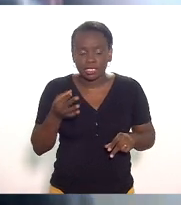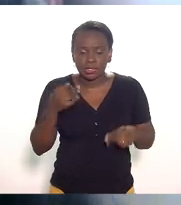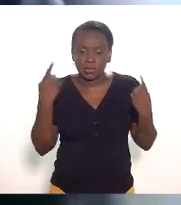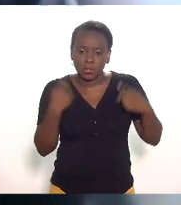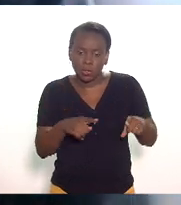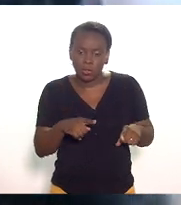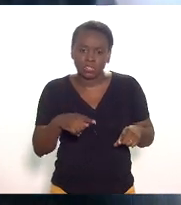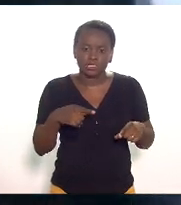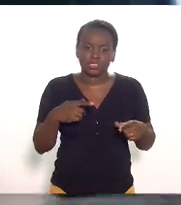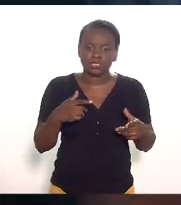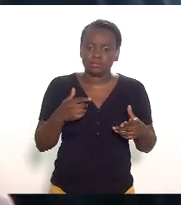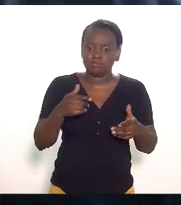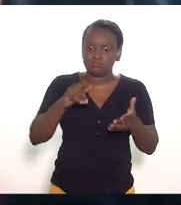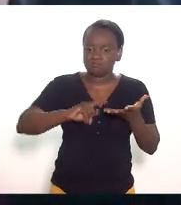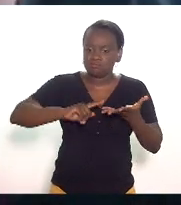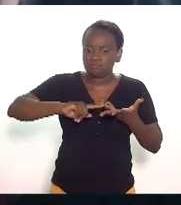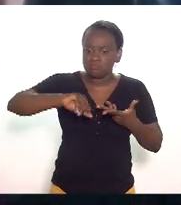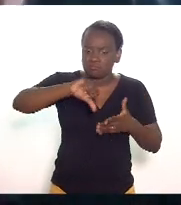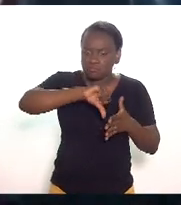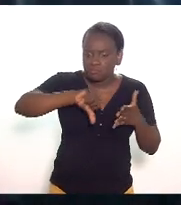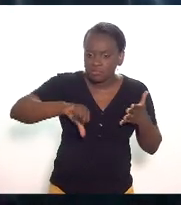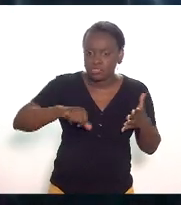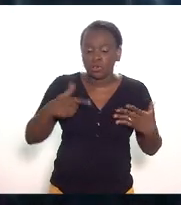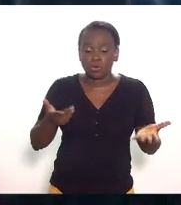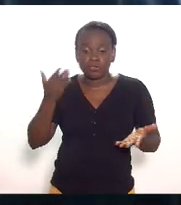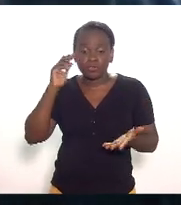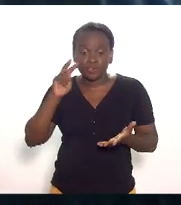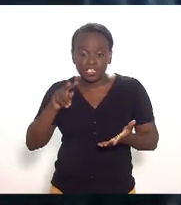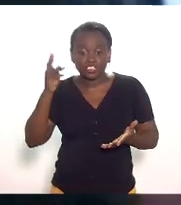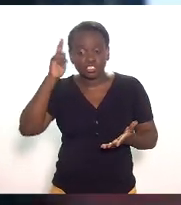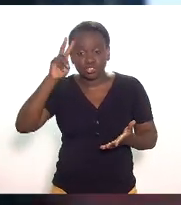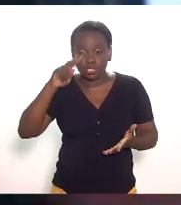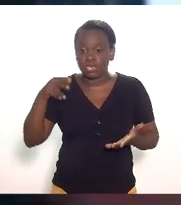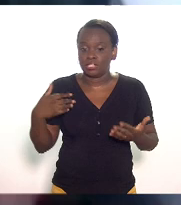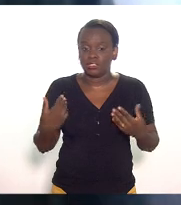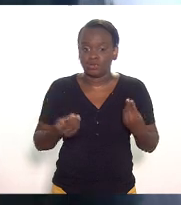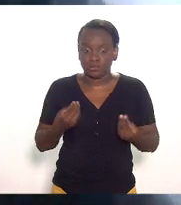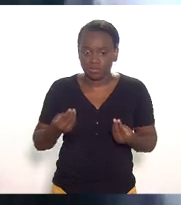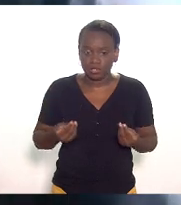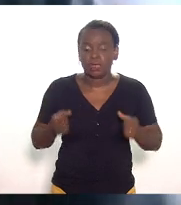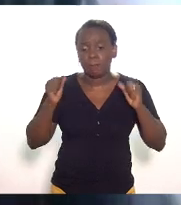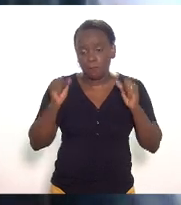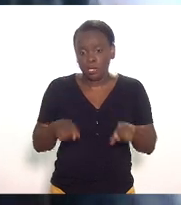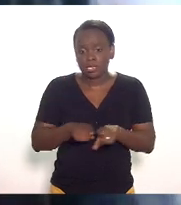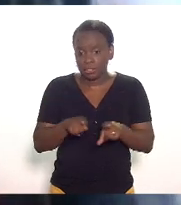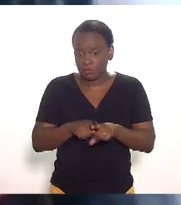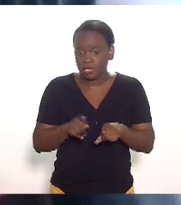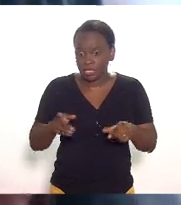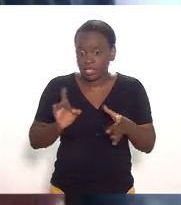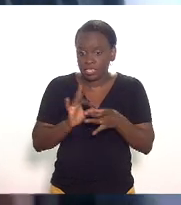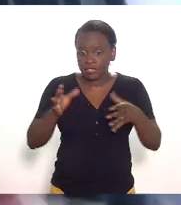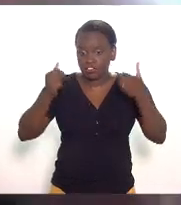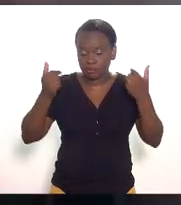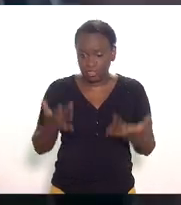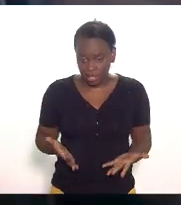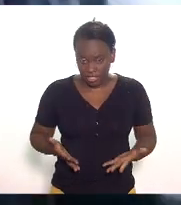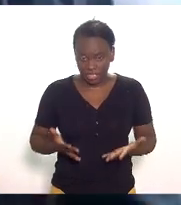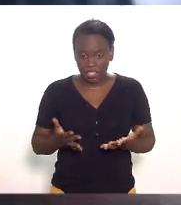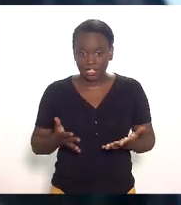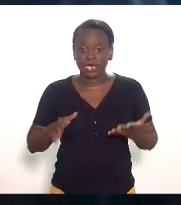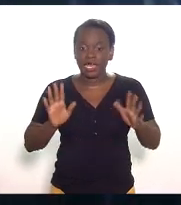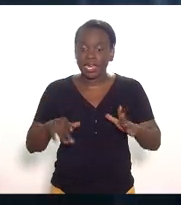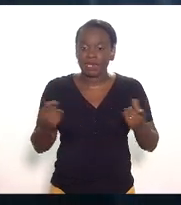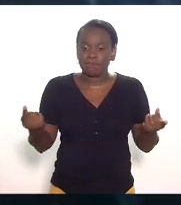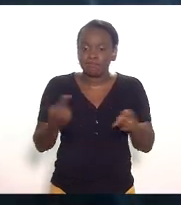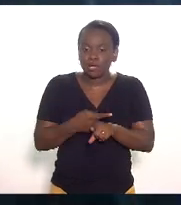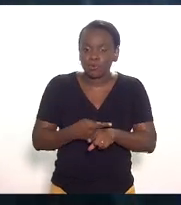crítica de uma interpretação mais progressista da história. Elas podem, devem se manifestar também. É do